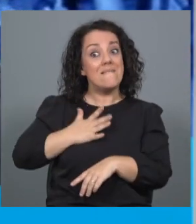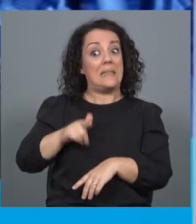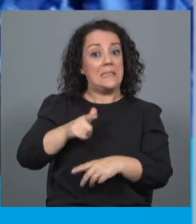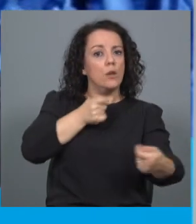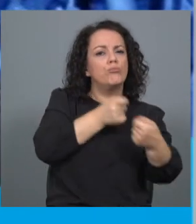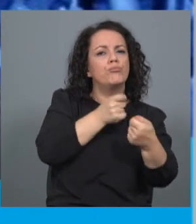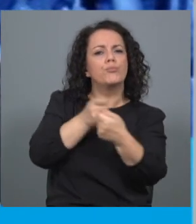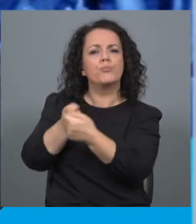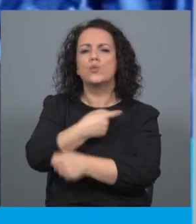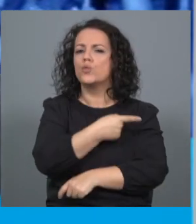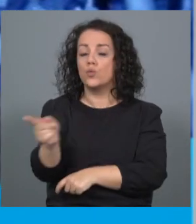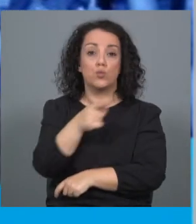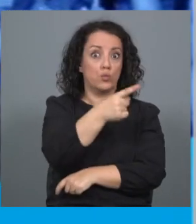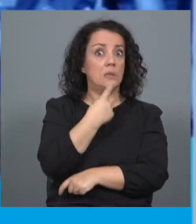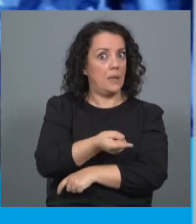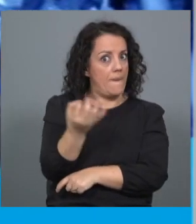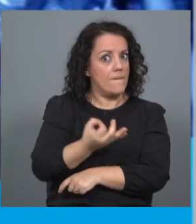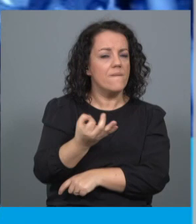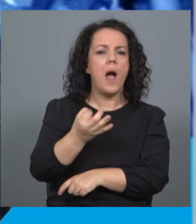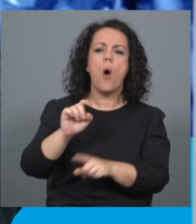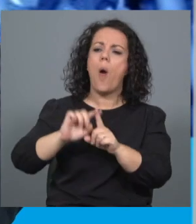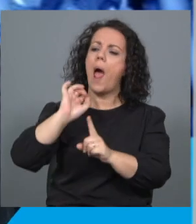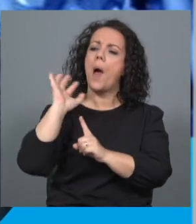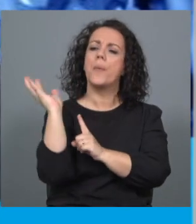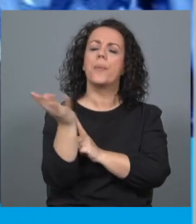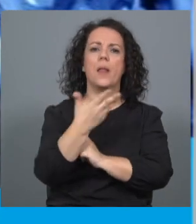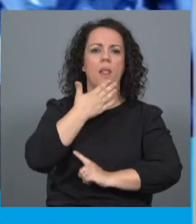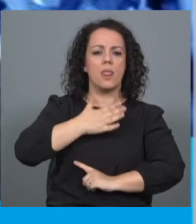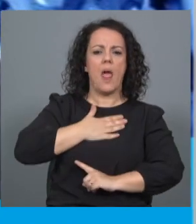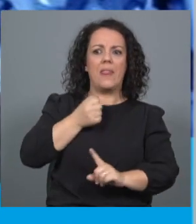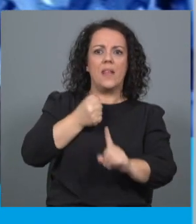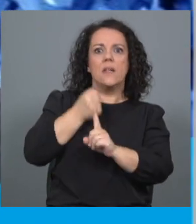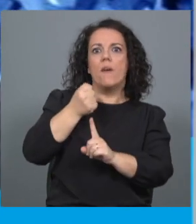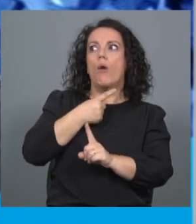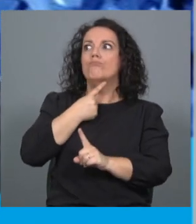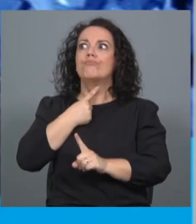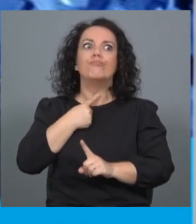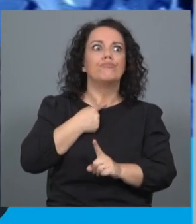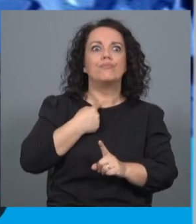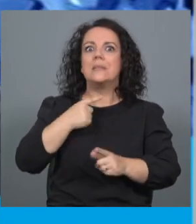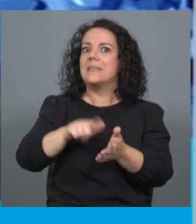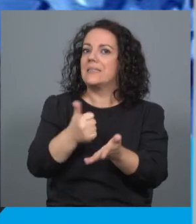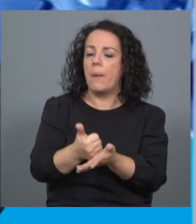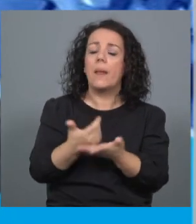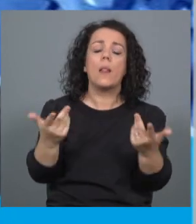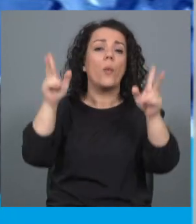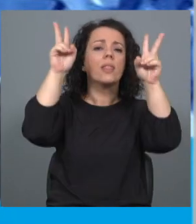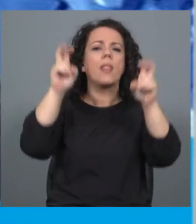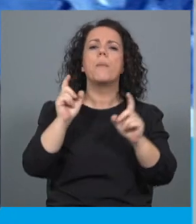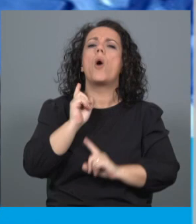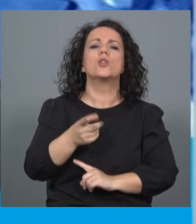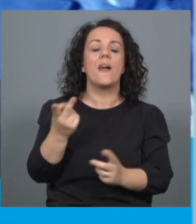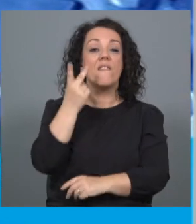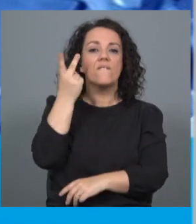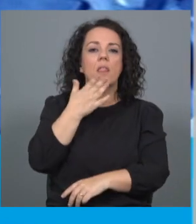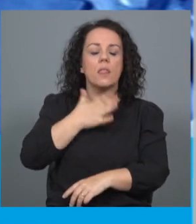o próprio ambiente, que é um desafio, uma interpelação permanente, como nós sabemos. E por isso o tema é a vida que nos toca e a